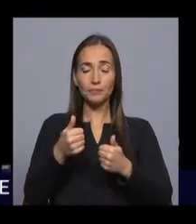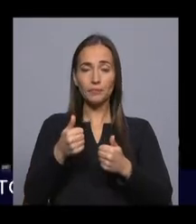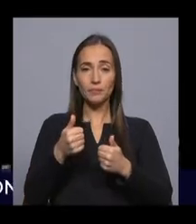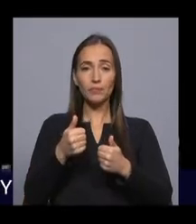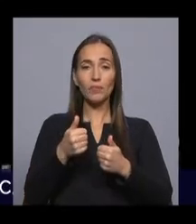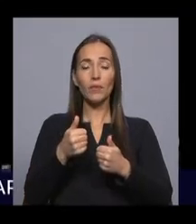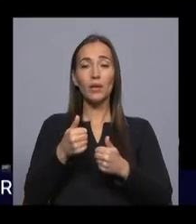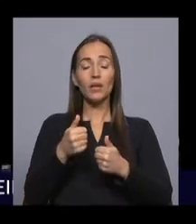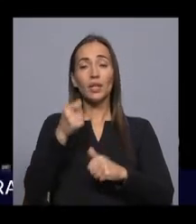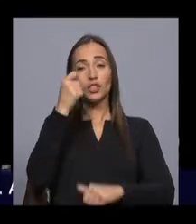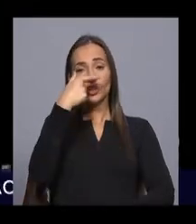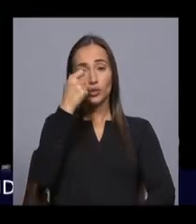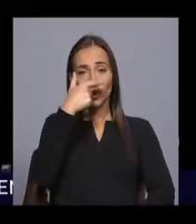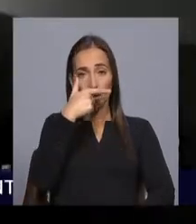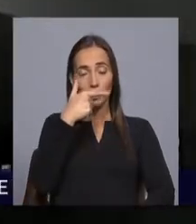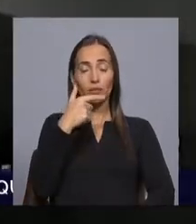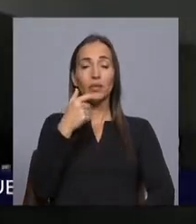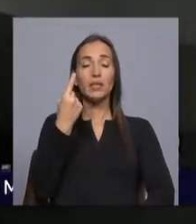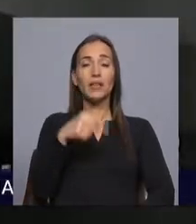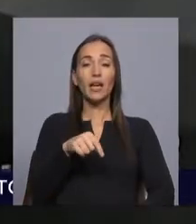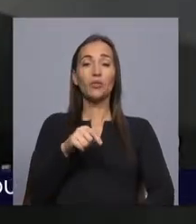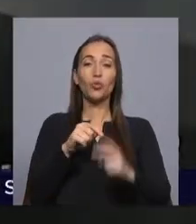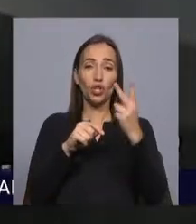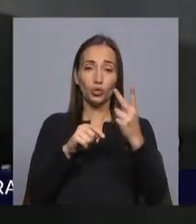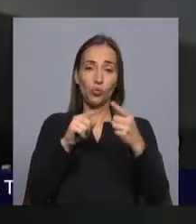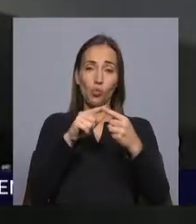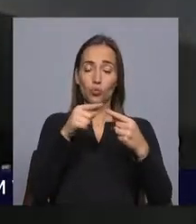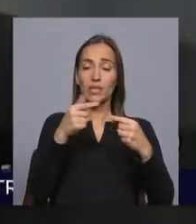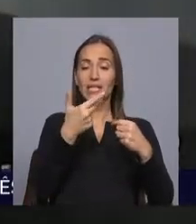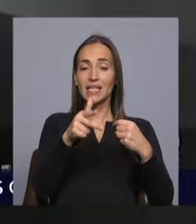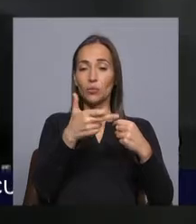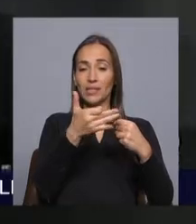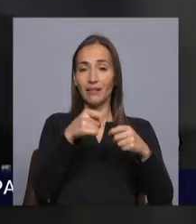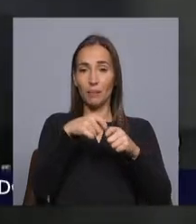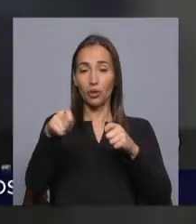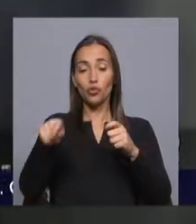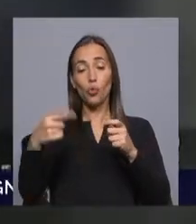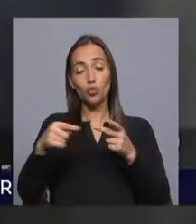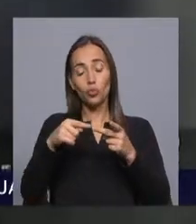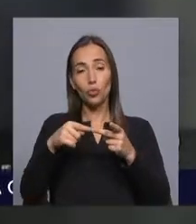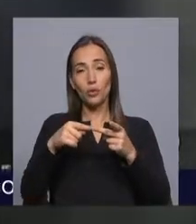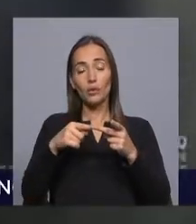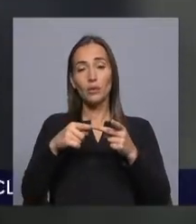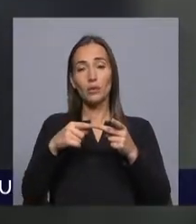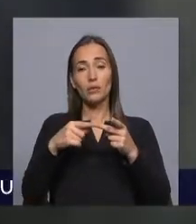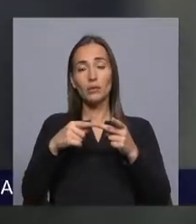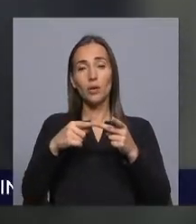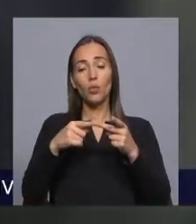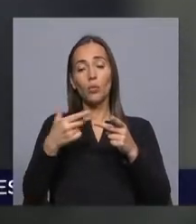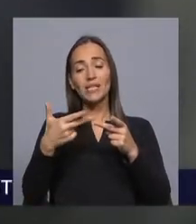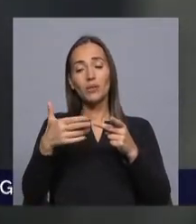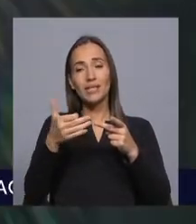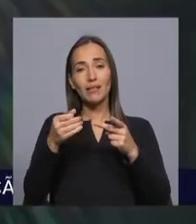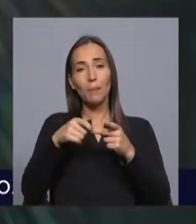um asteroide duplo, ou seja, nós temos um asteroide maior, 780 metros, e uma lua pequenina de 160 metros, que gira à sua volta, e